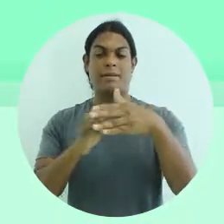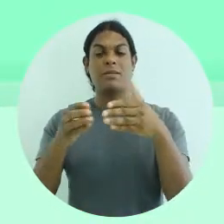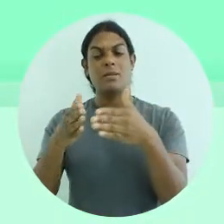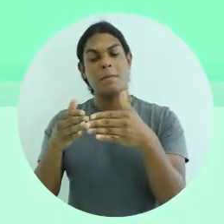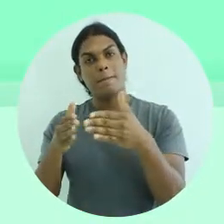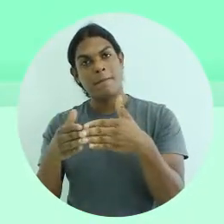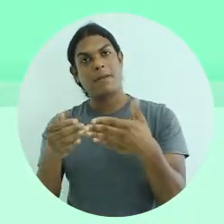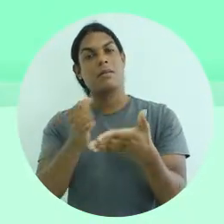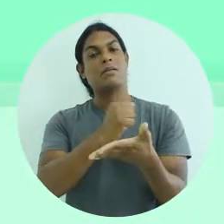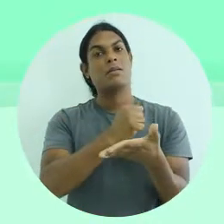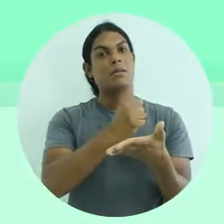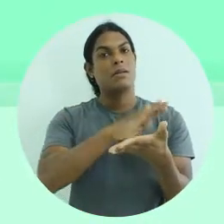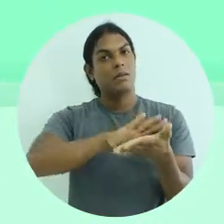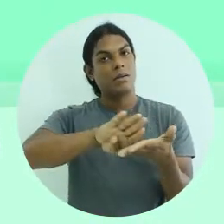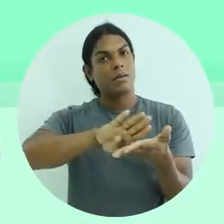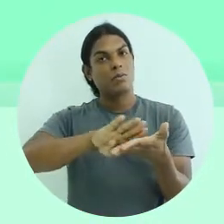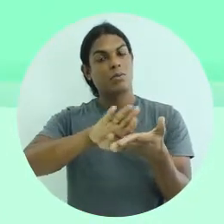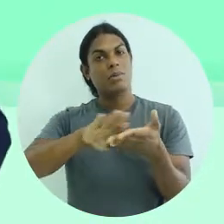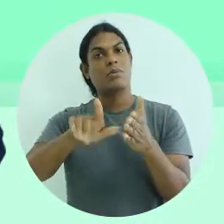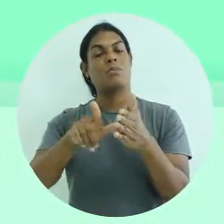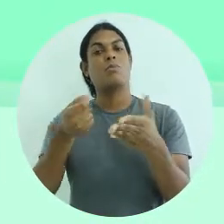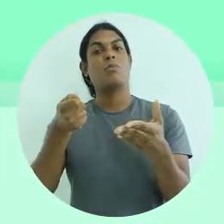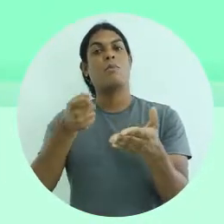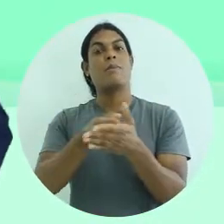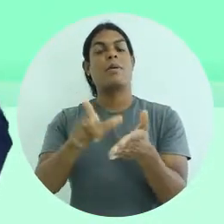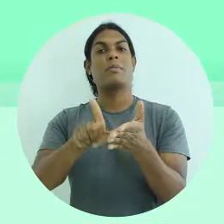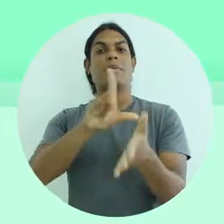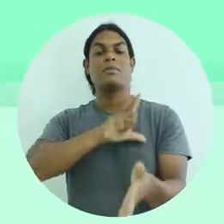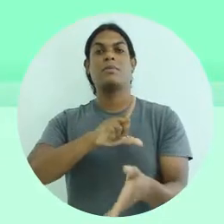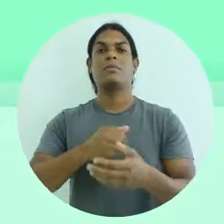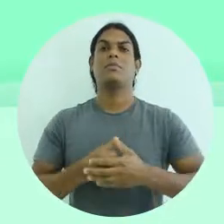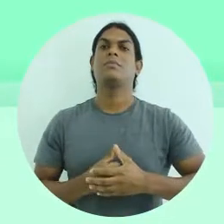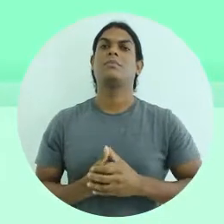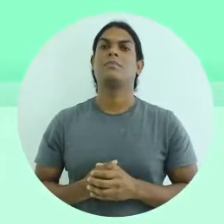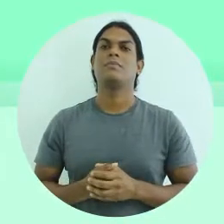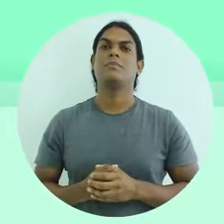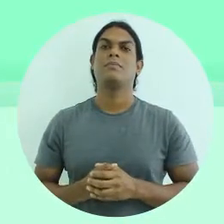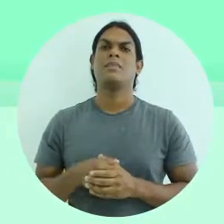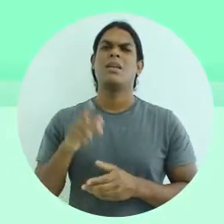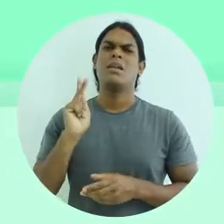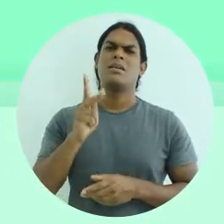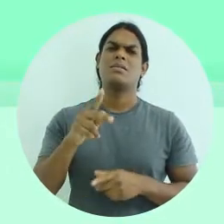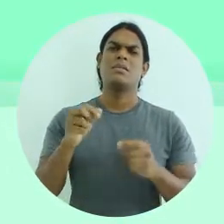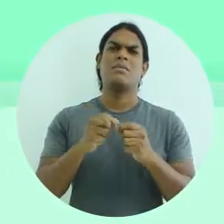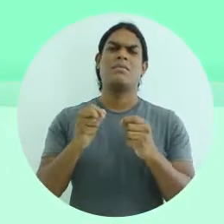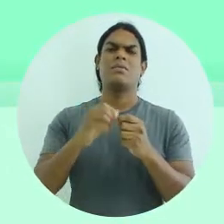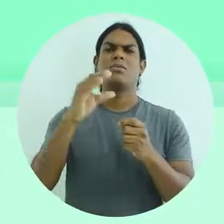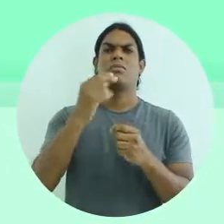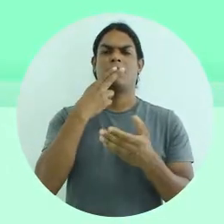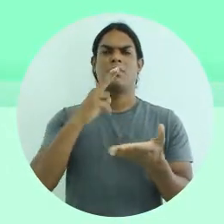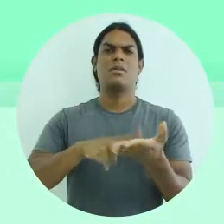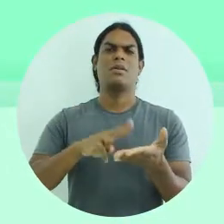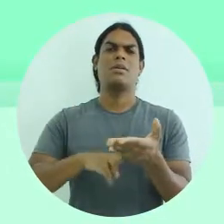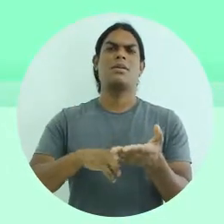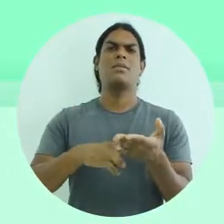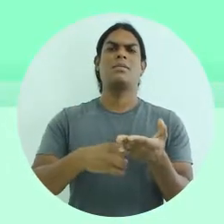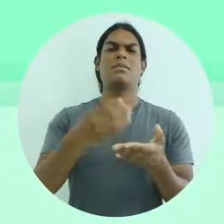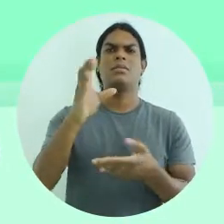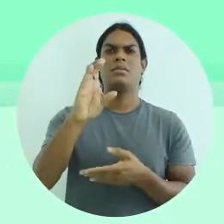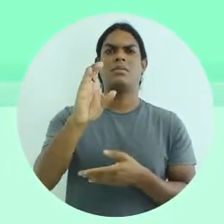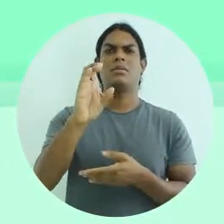essa antecipação da transação comercial. Isso geralmente acontece naquele processo de carta de crédito que vimos anteriormente na competência